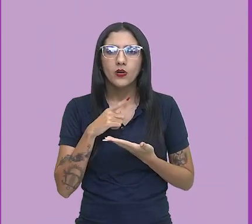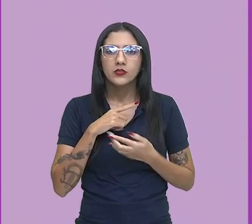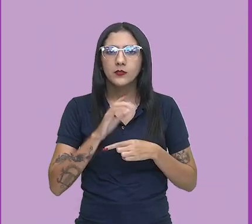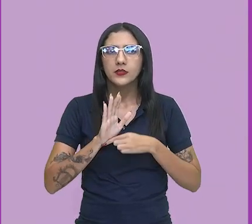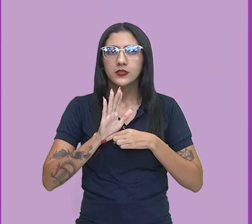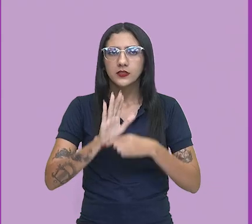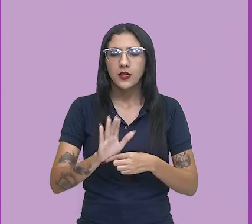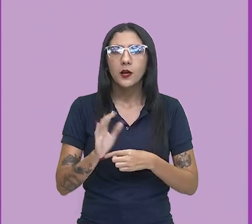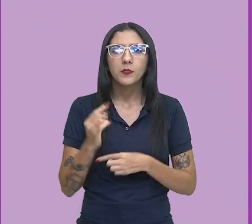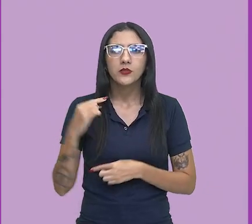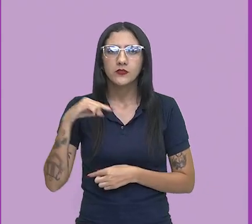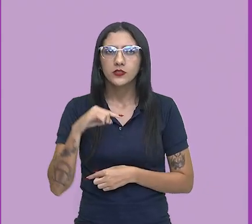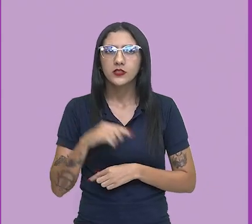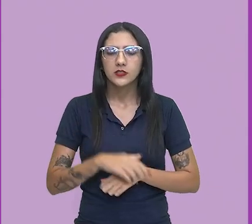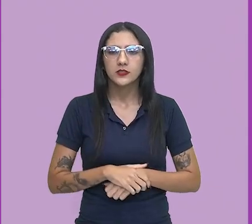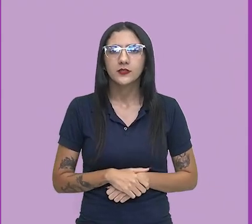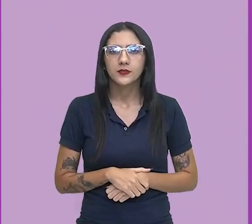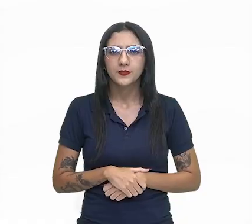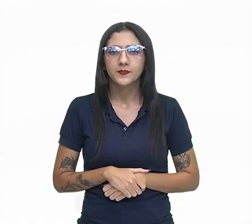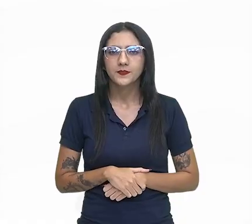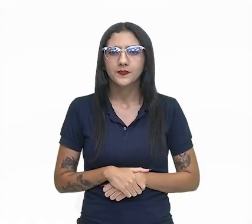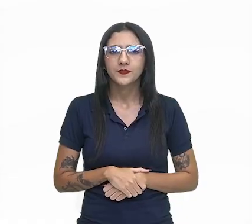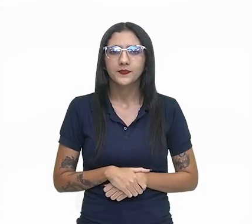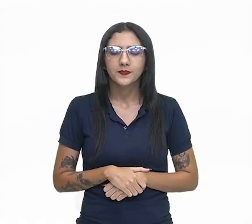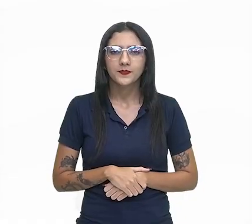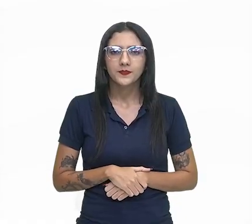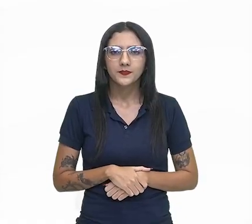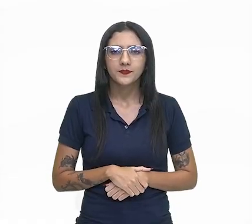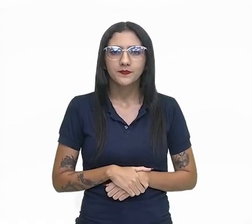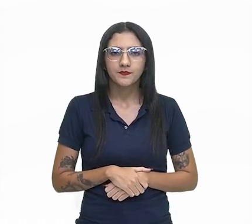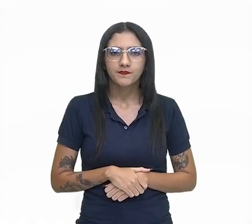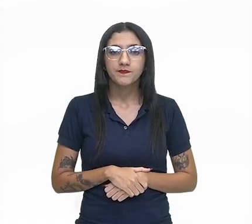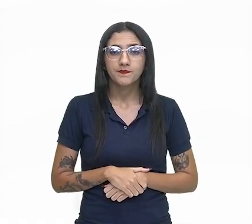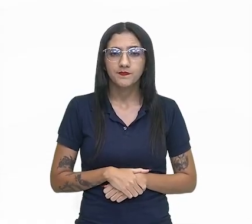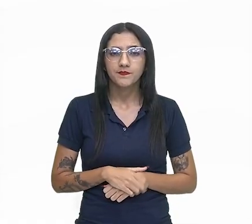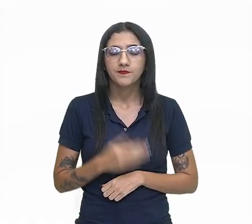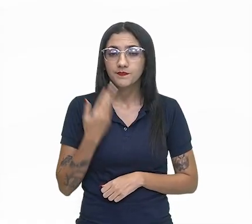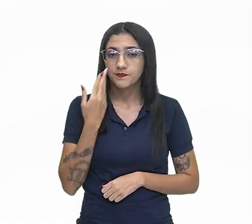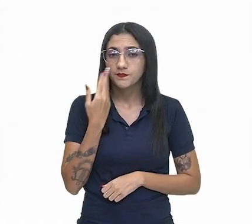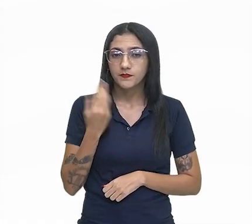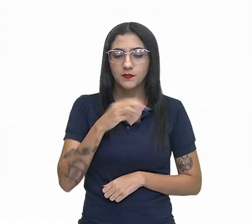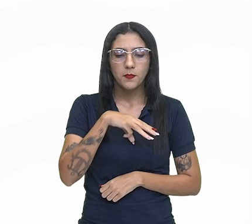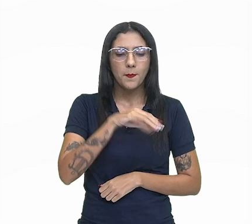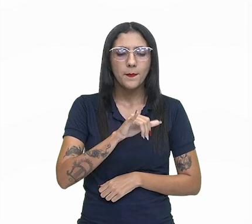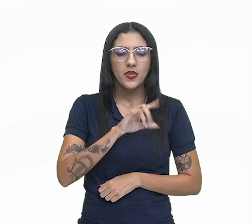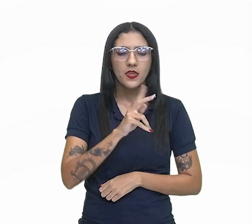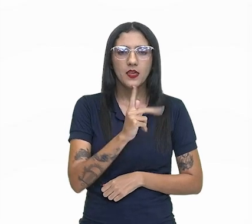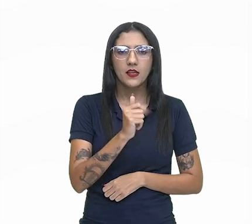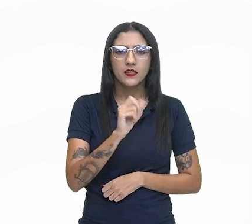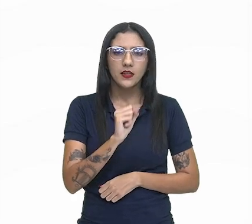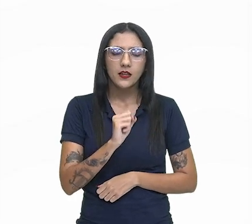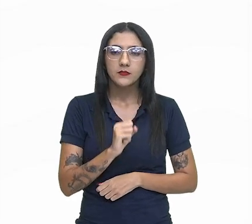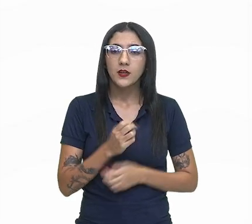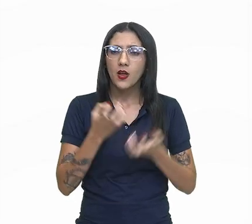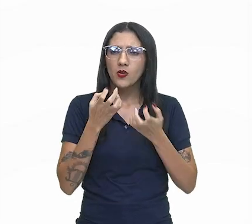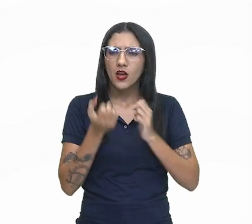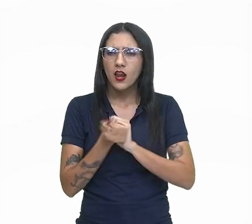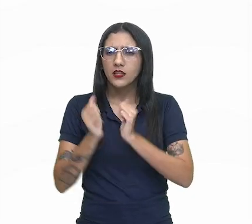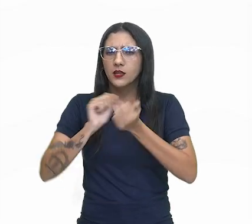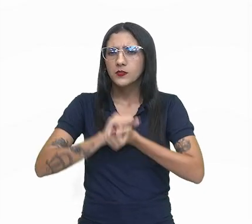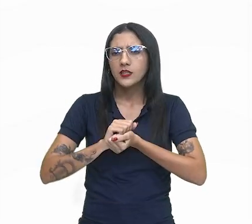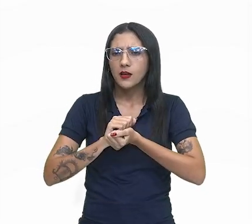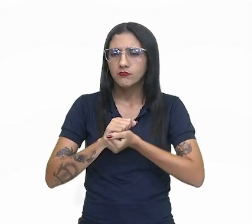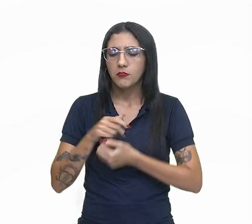aí, vamos ver a cartela, por gentileza? Eu tenho uma medida em milha, né? E aí eu quero transformar